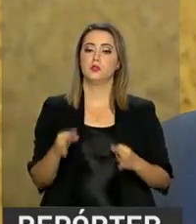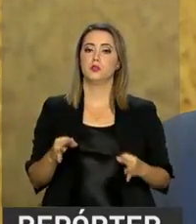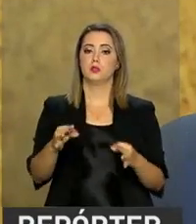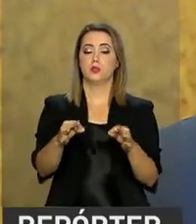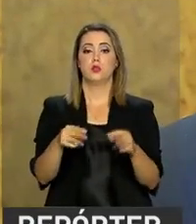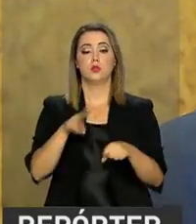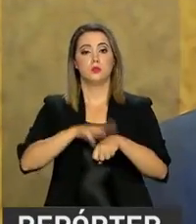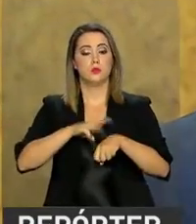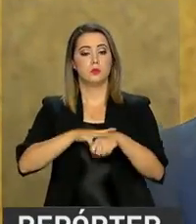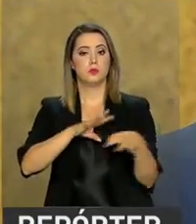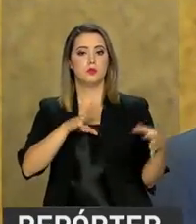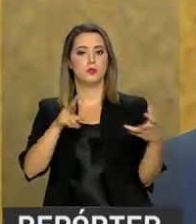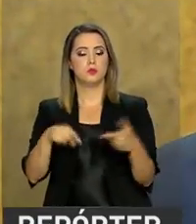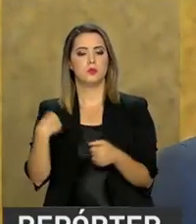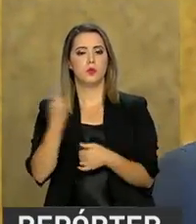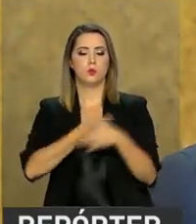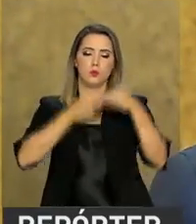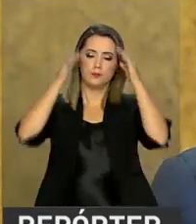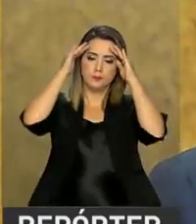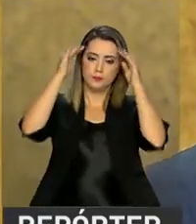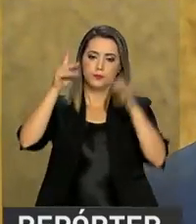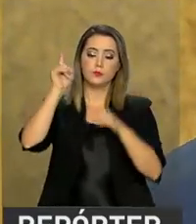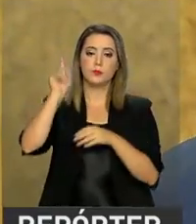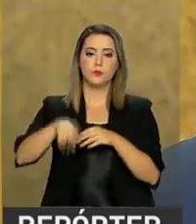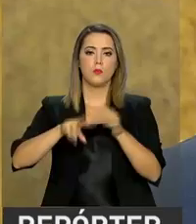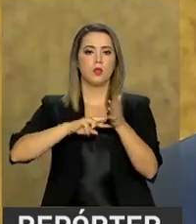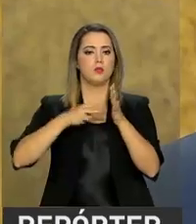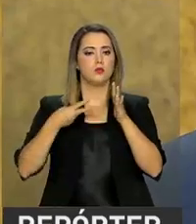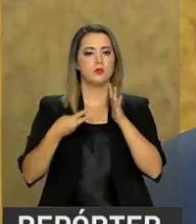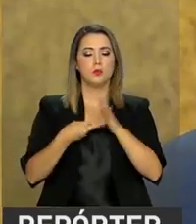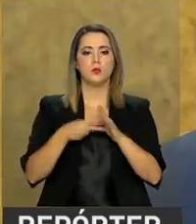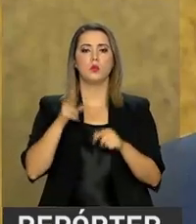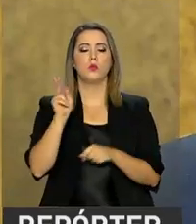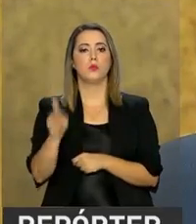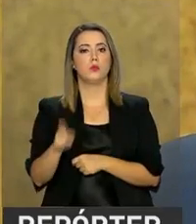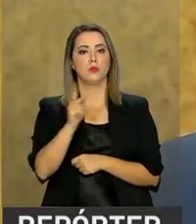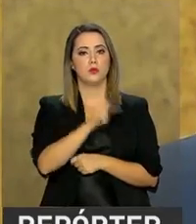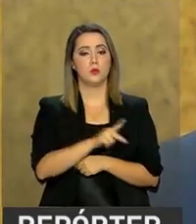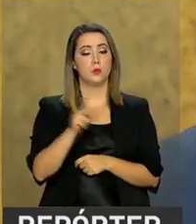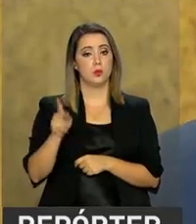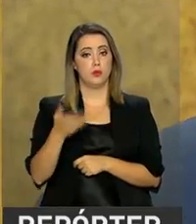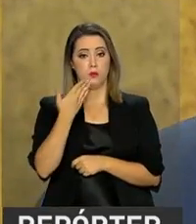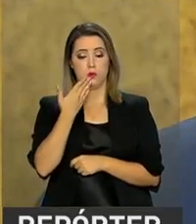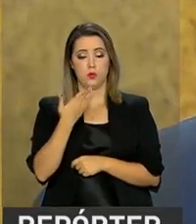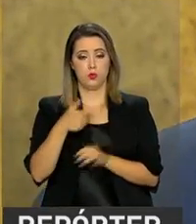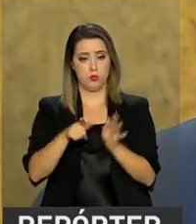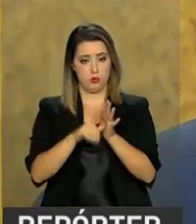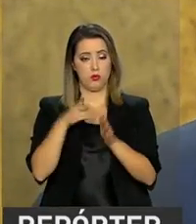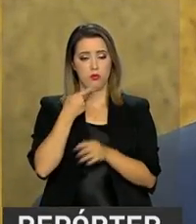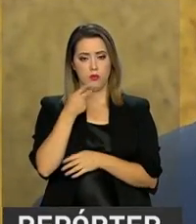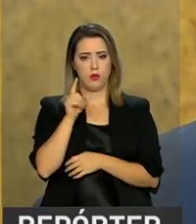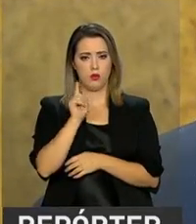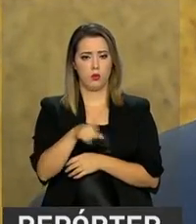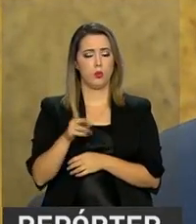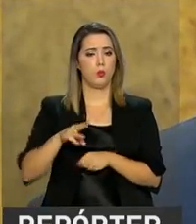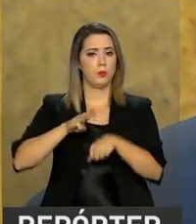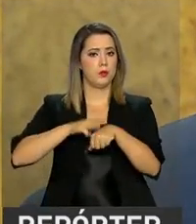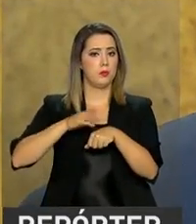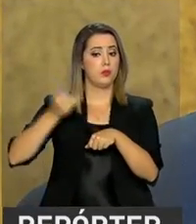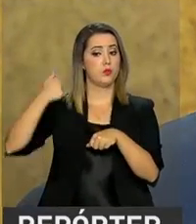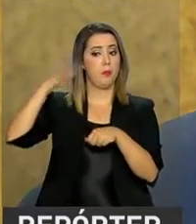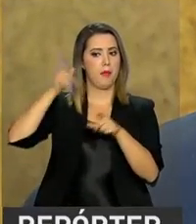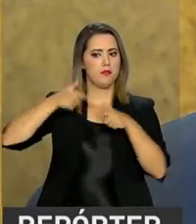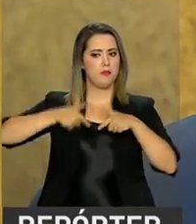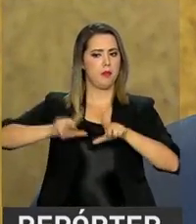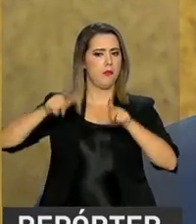mundo. O nosso homenageado que representa isso, o professor Jacó Palles Júnior, é um dos matemáticos mais premiados.